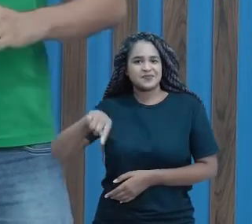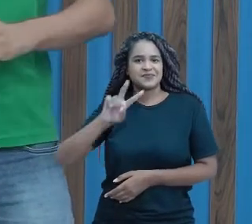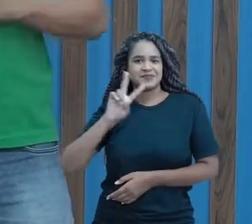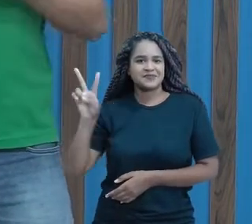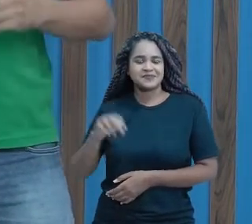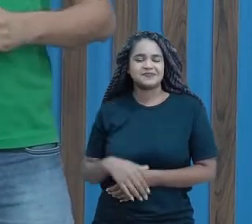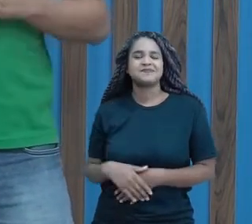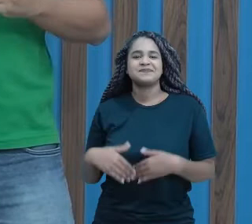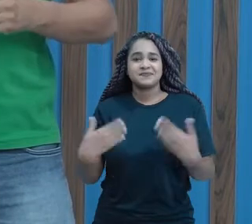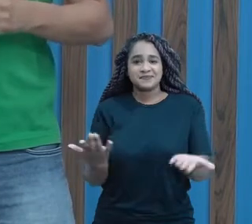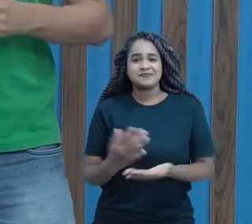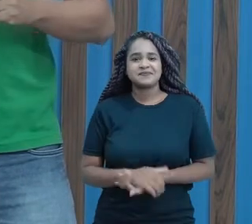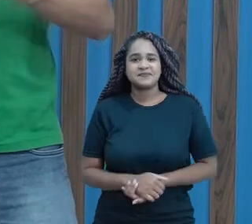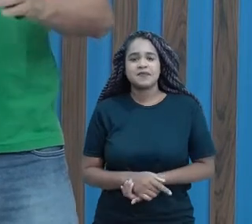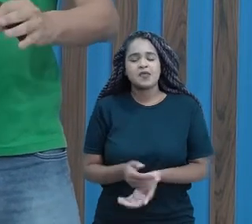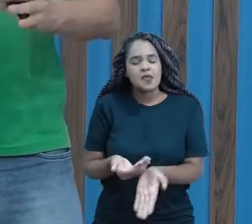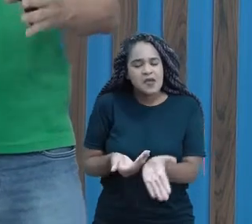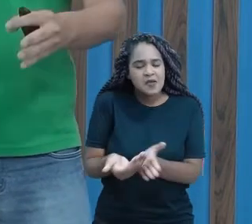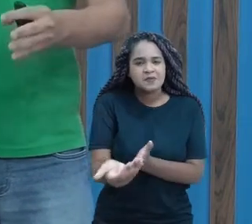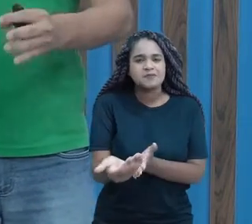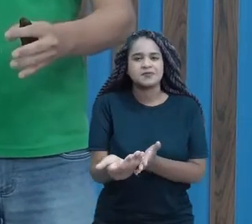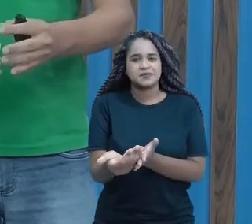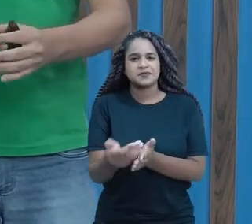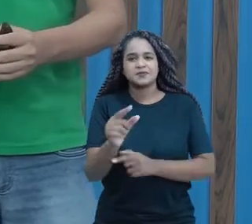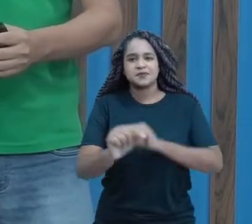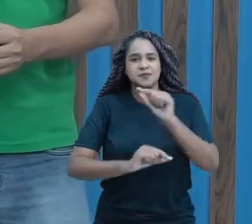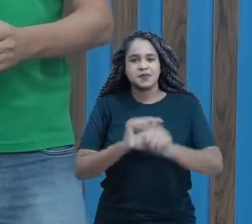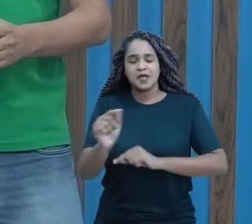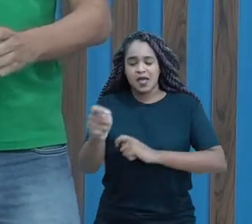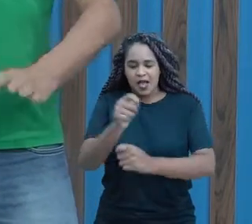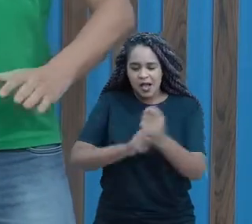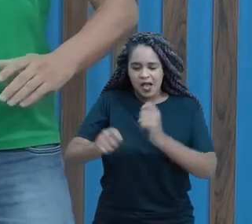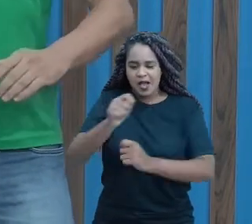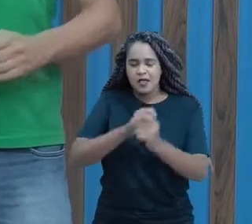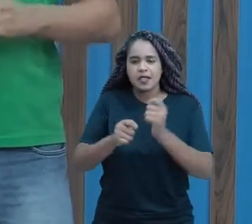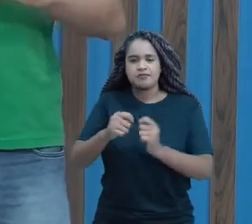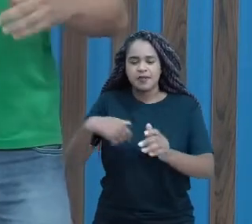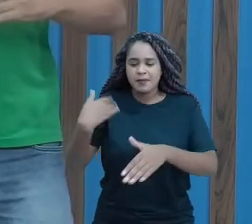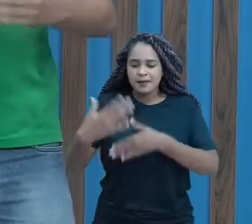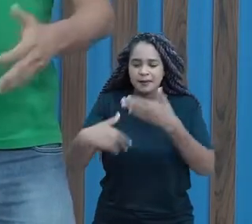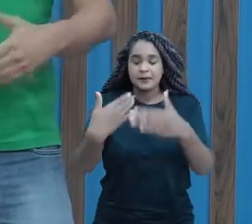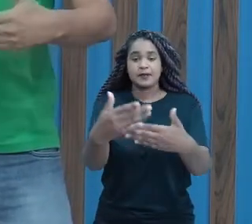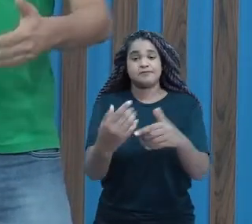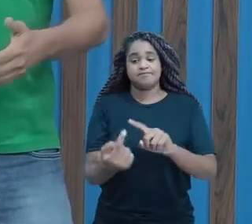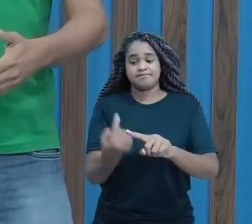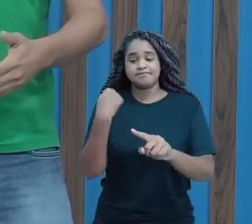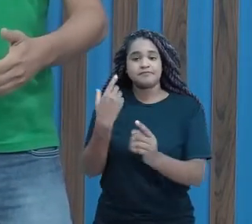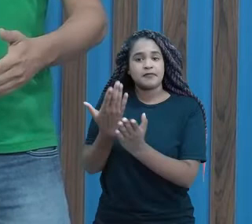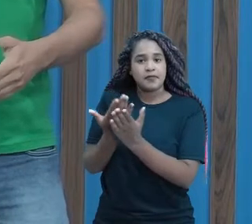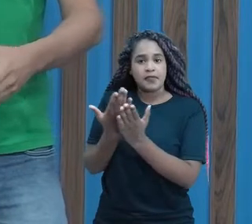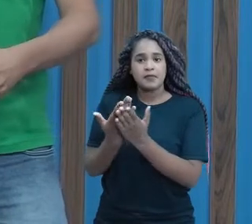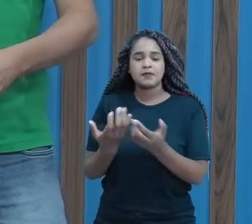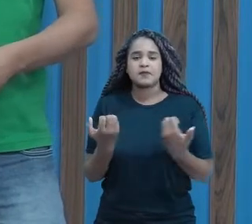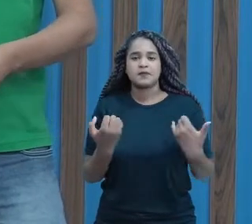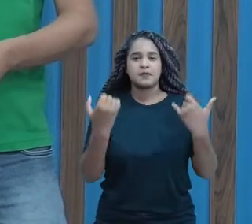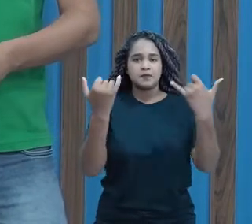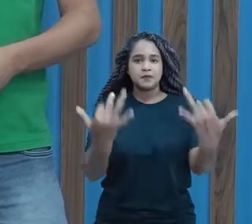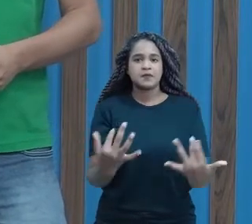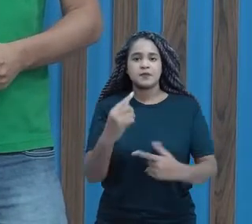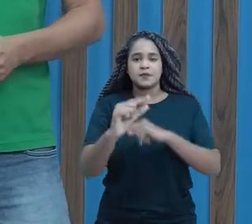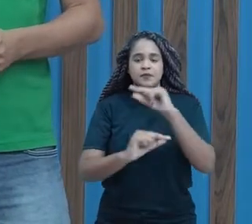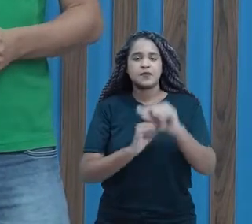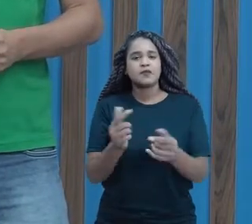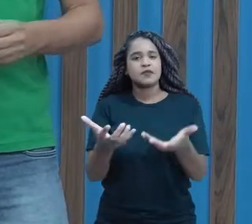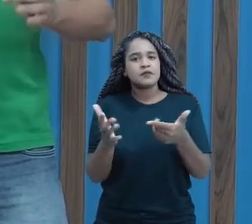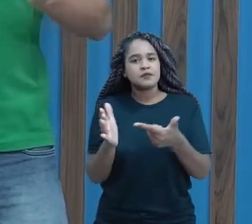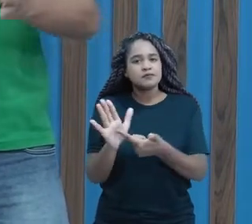iniciou um processo de abertura econômica e política da União Soviética. E aí, inclusive, na aula passada a gente falou muito rapidamente, eu queria só